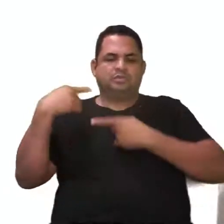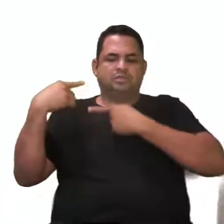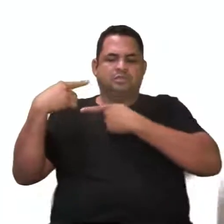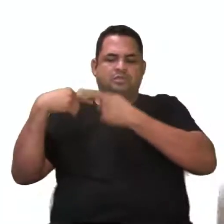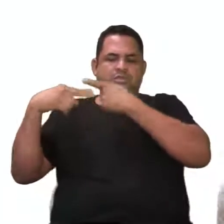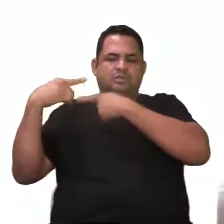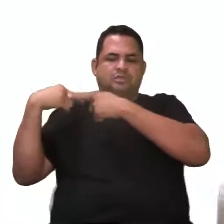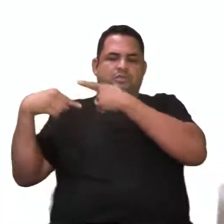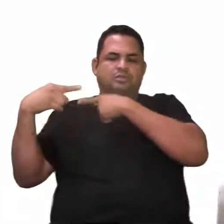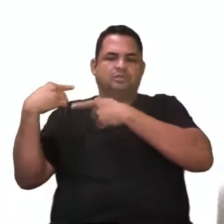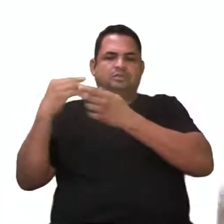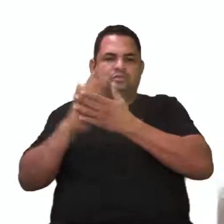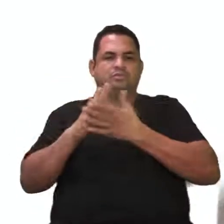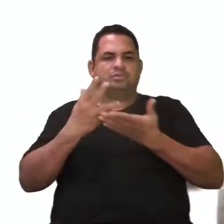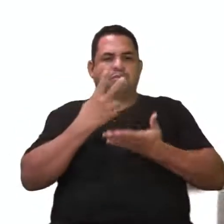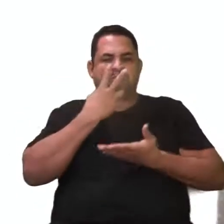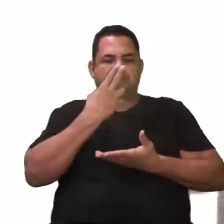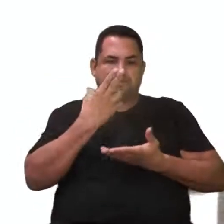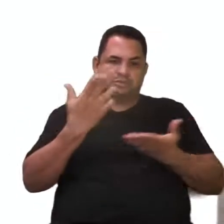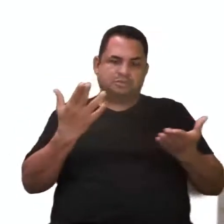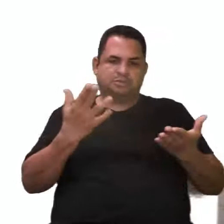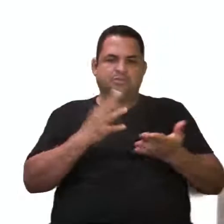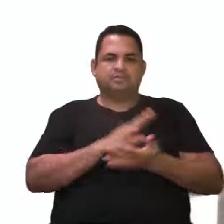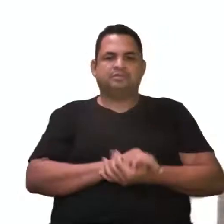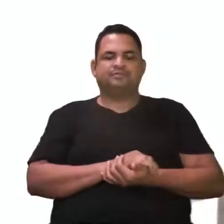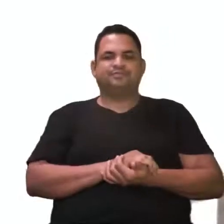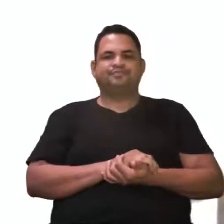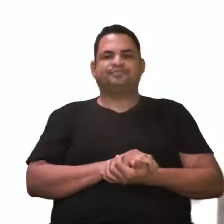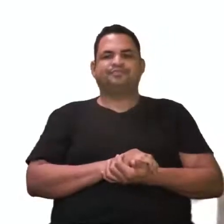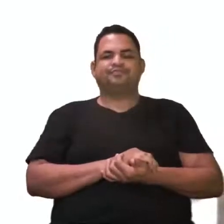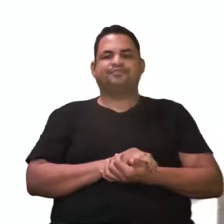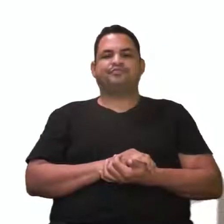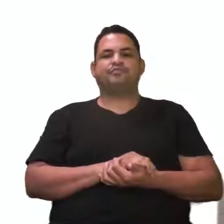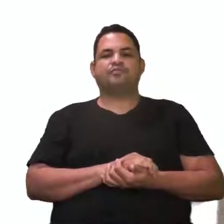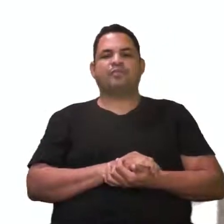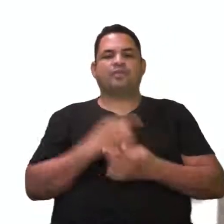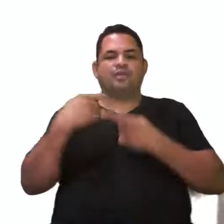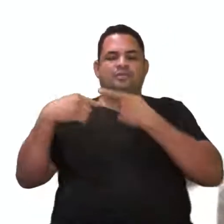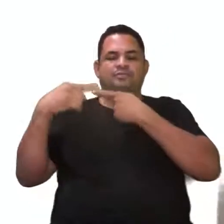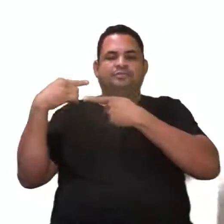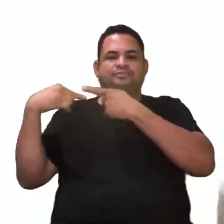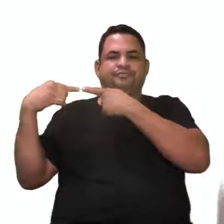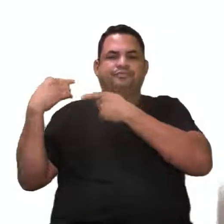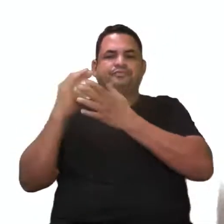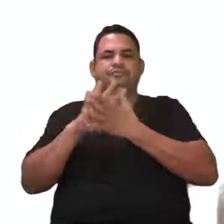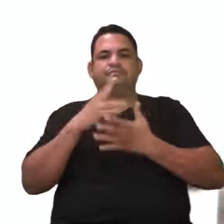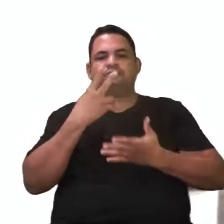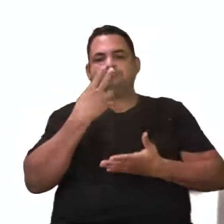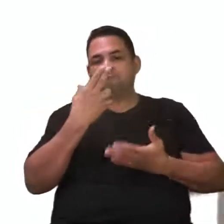em comum, galera. Exatamente, esse ancestral em comum